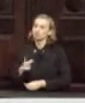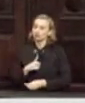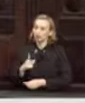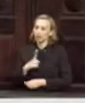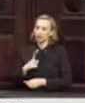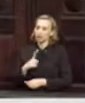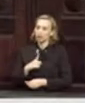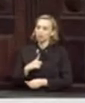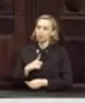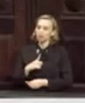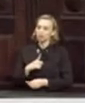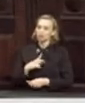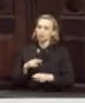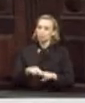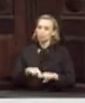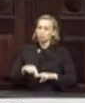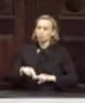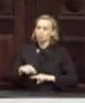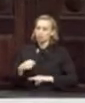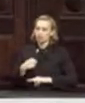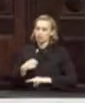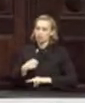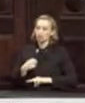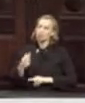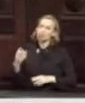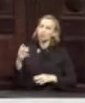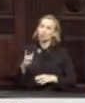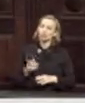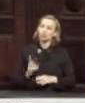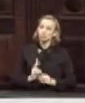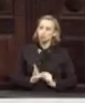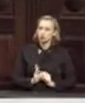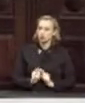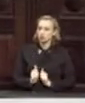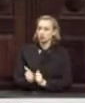Por isso, senhor presidente, acompanharei a